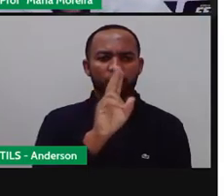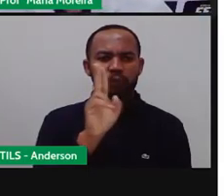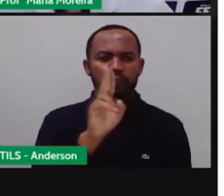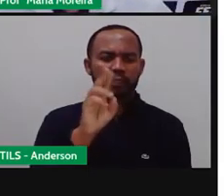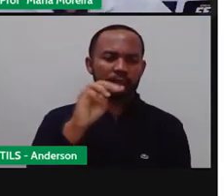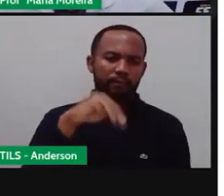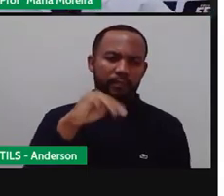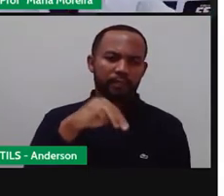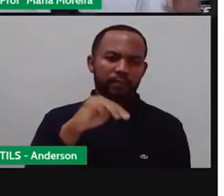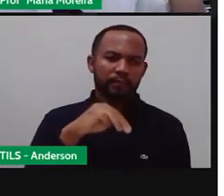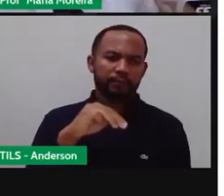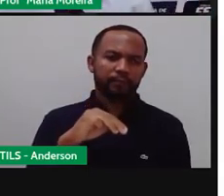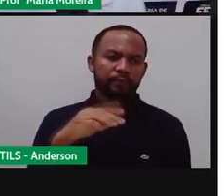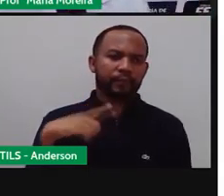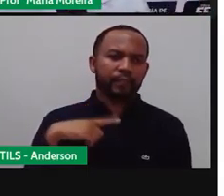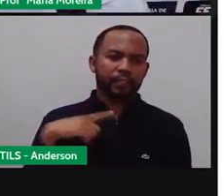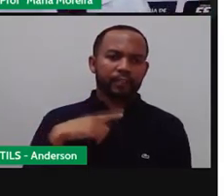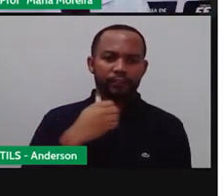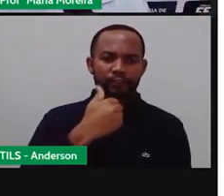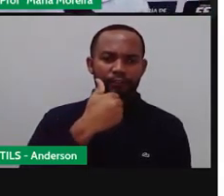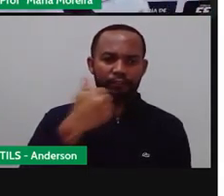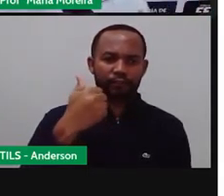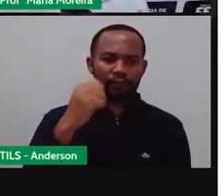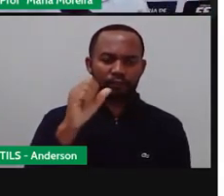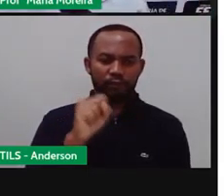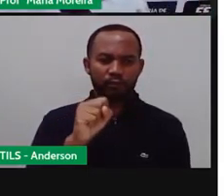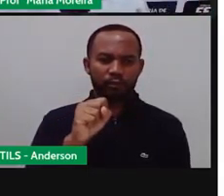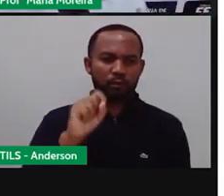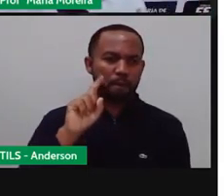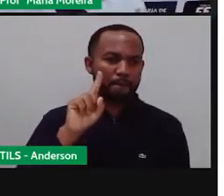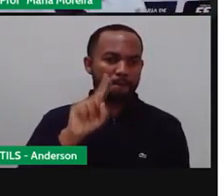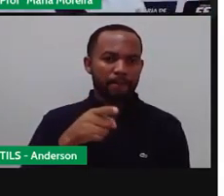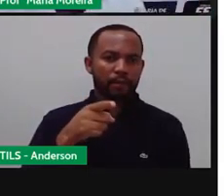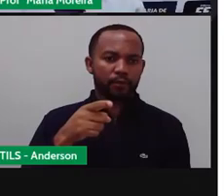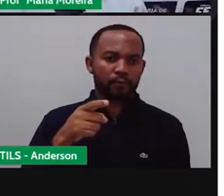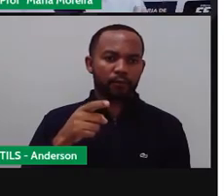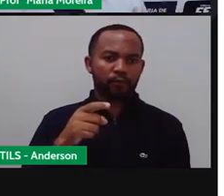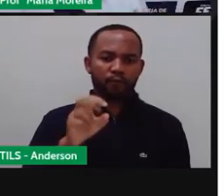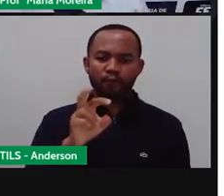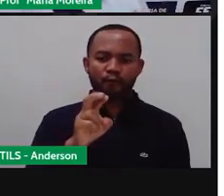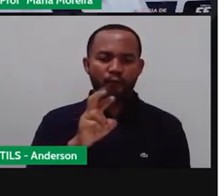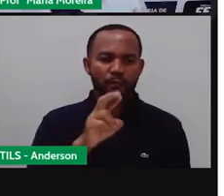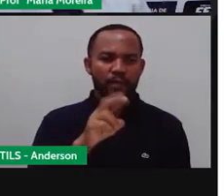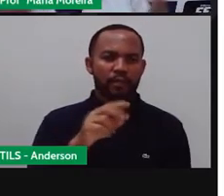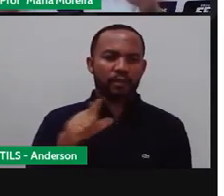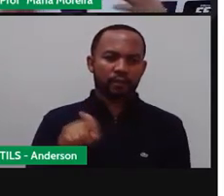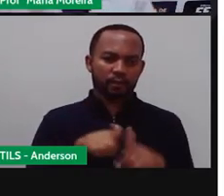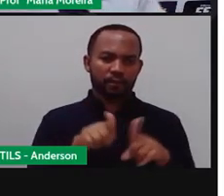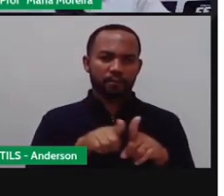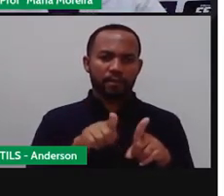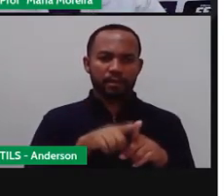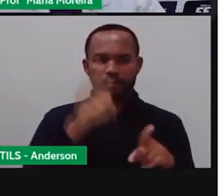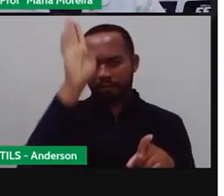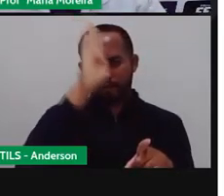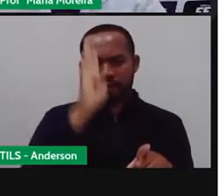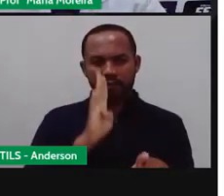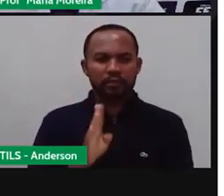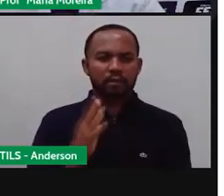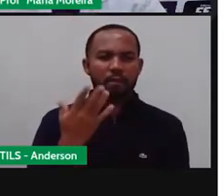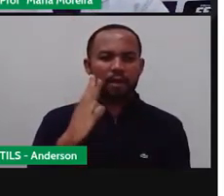é, 18 mil espécies de formiga. Sendo que no Brasil existe mais ou menos o